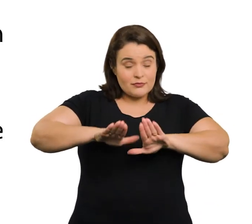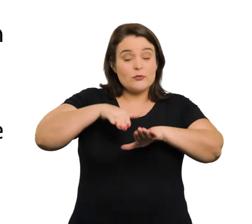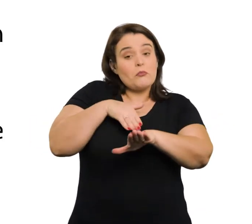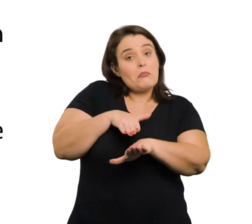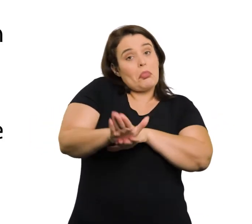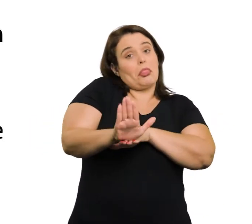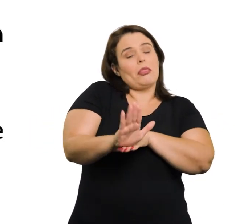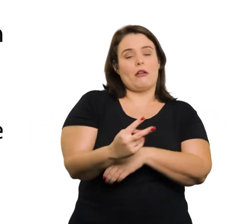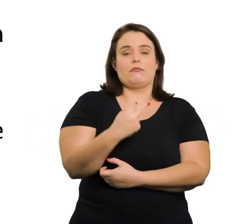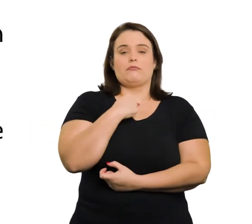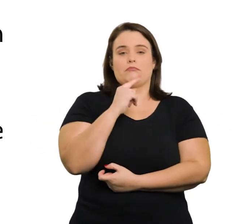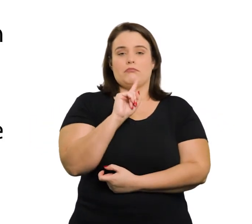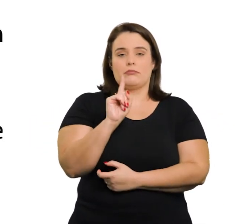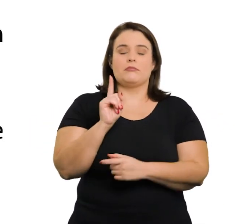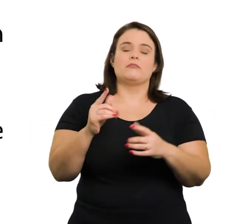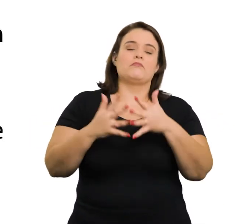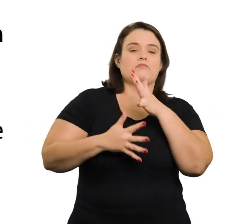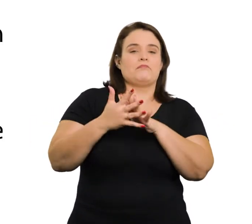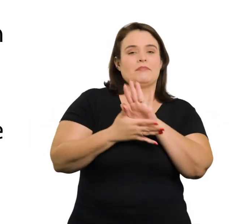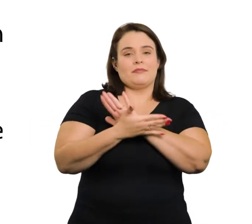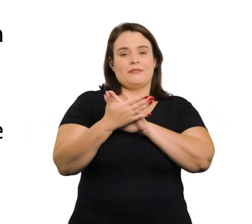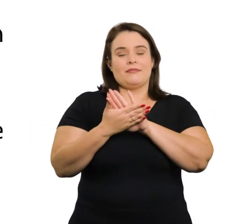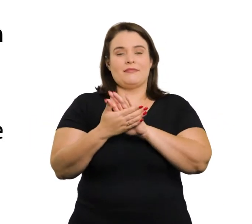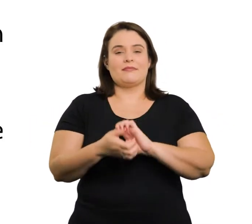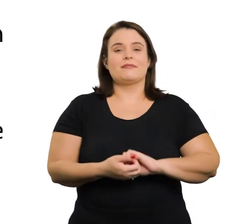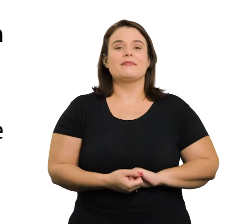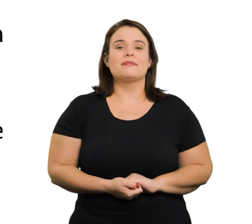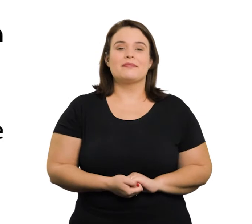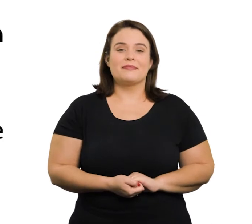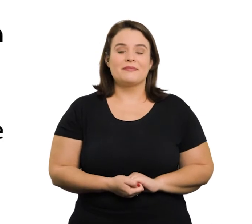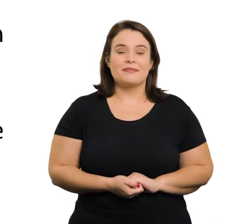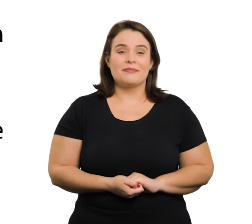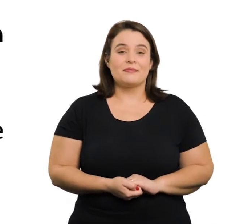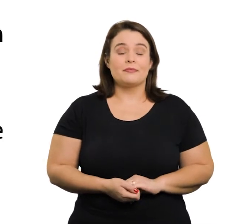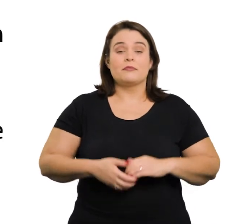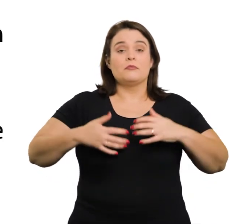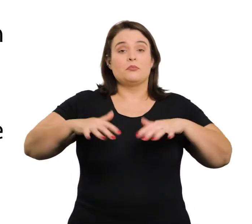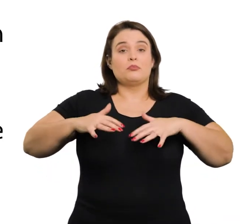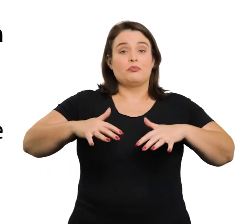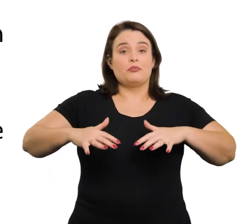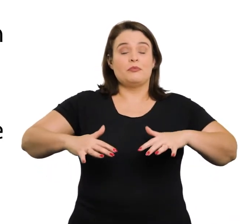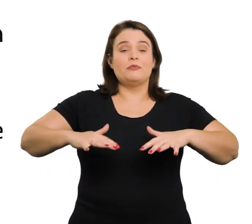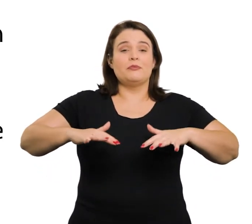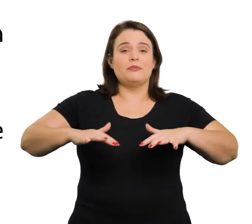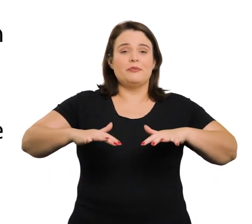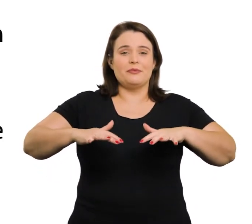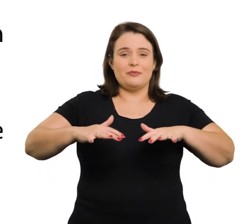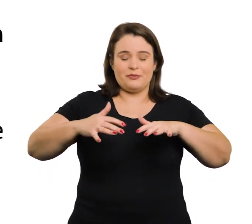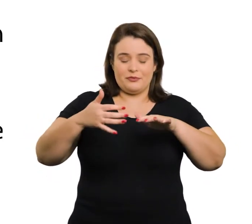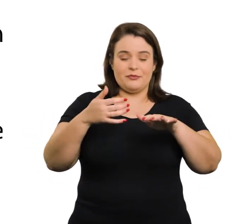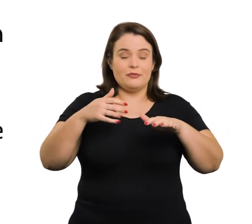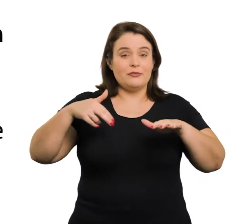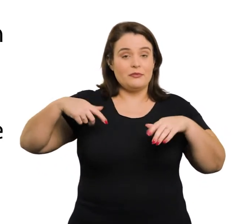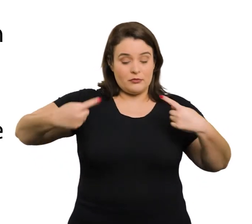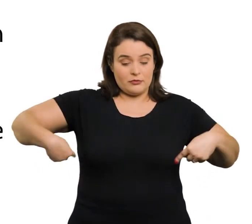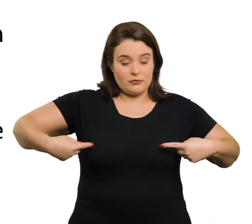firme, antiderrapante e sem obstáculos. Não podem provocar vibrações no deslocamento de dispositivos